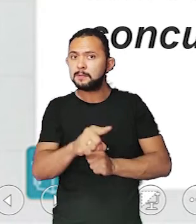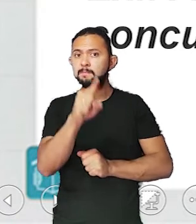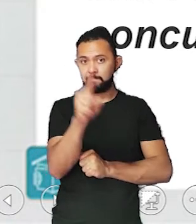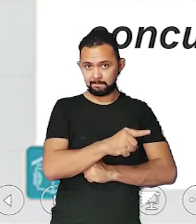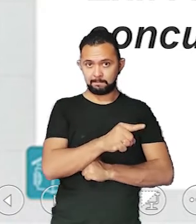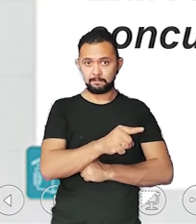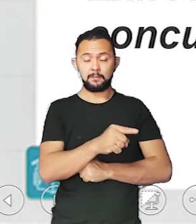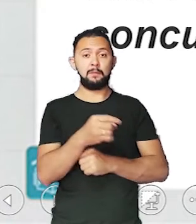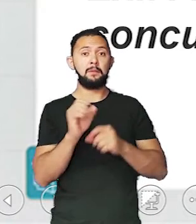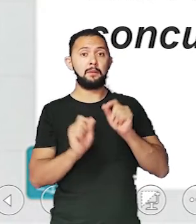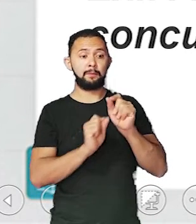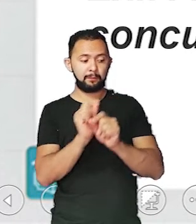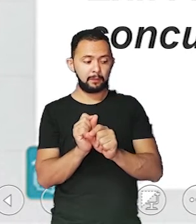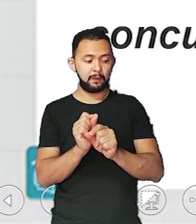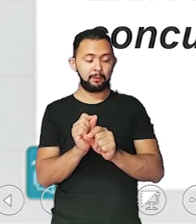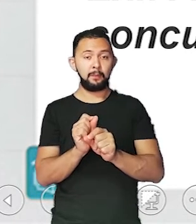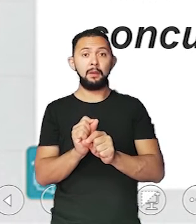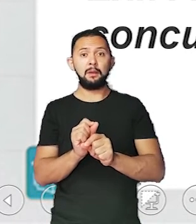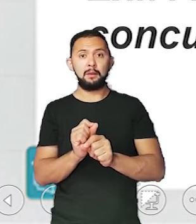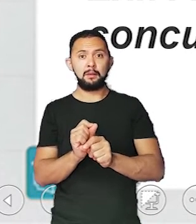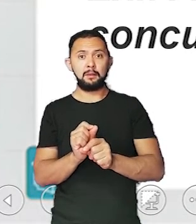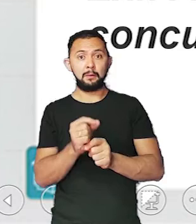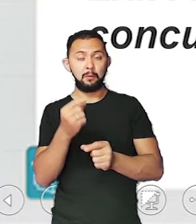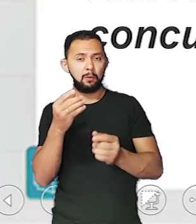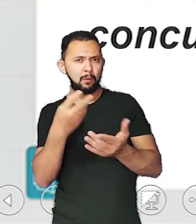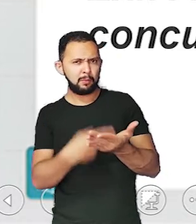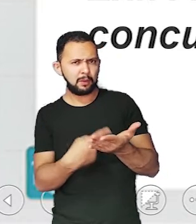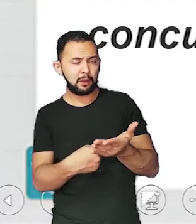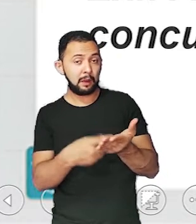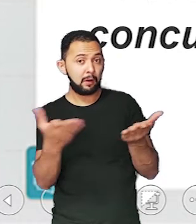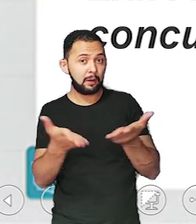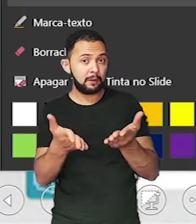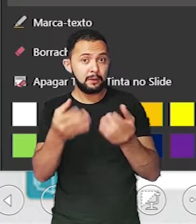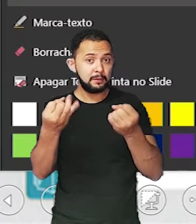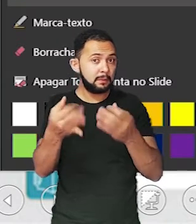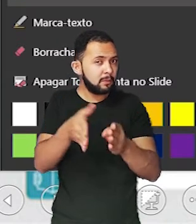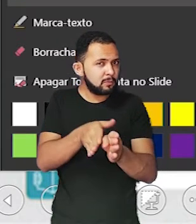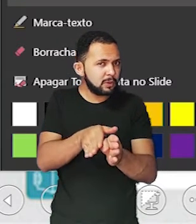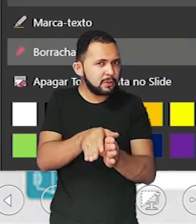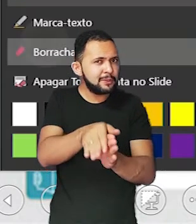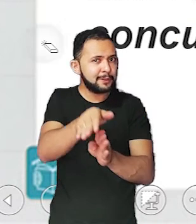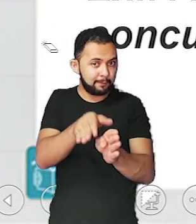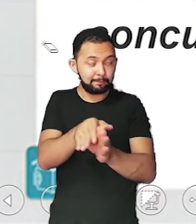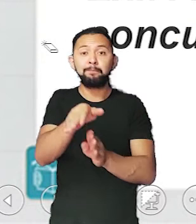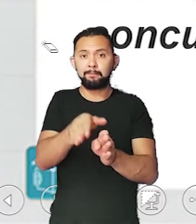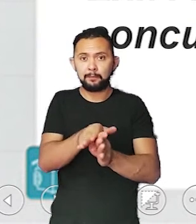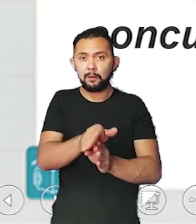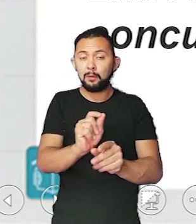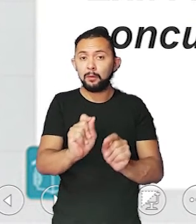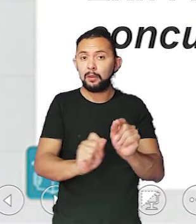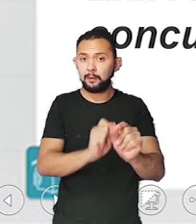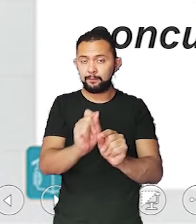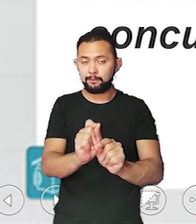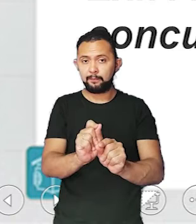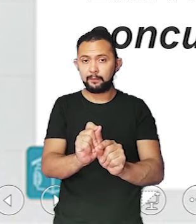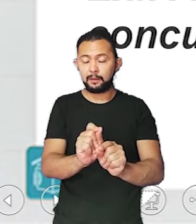bizu. Restritiva, sem. Sem o quê? Eita, que esse sem saiu ridículo. Deixa eu apagar ele, que ele saiu muito feio. Meu Deus,